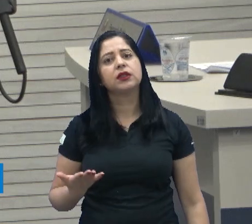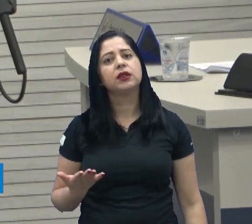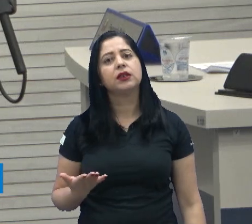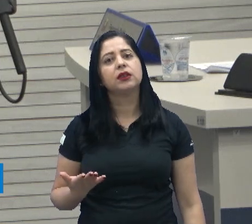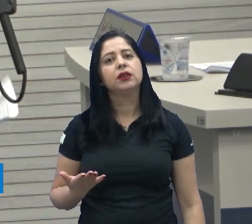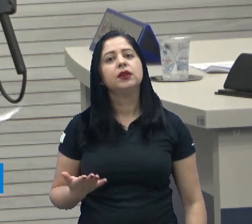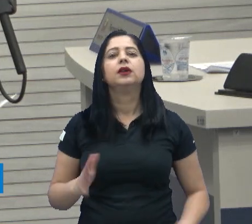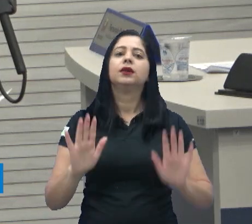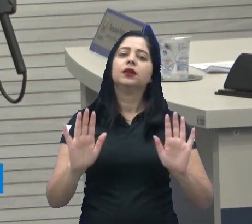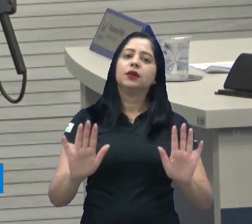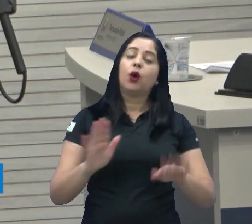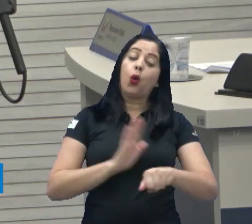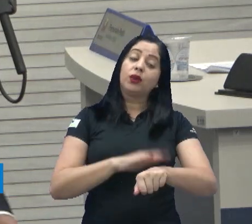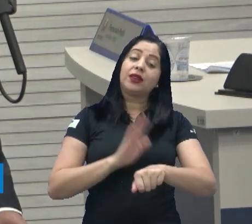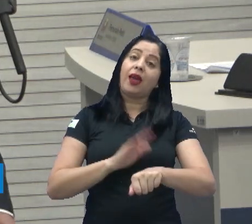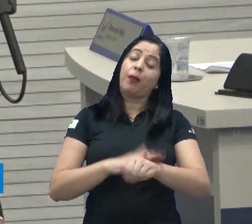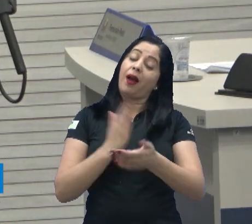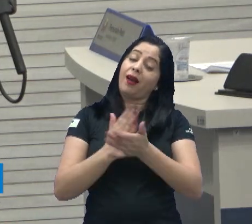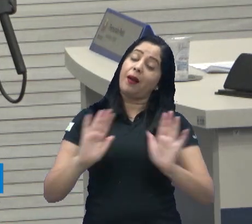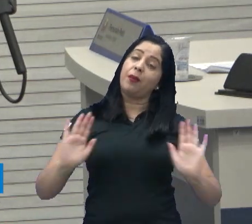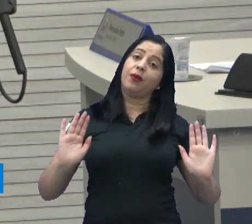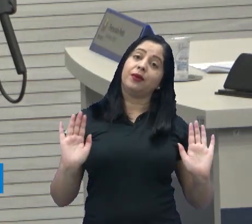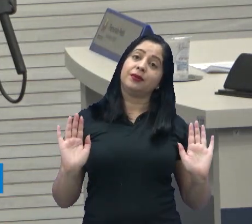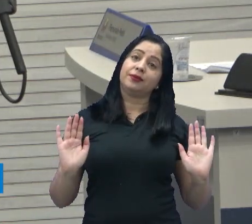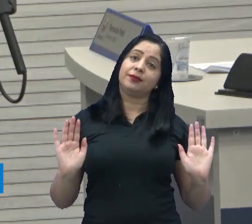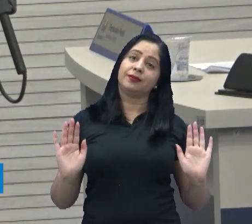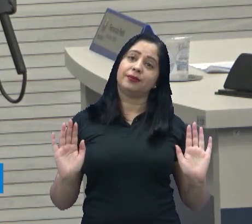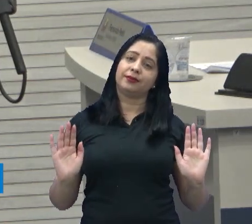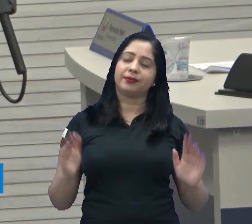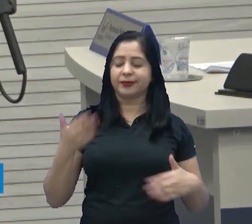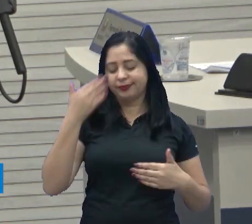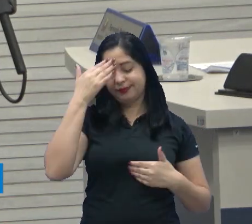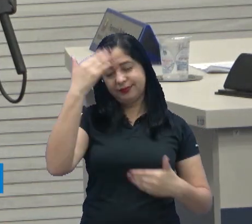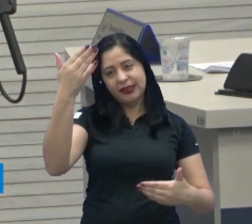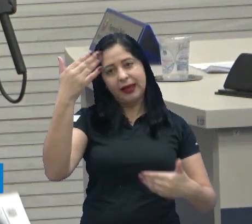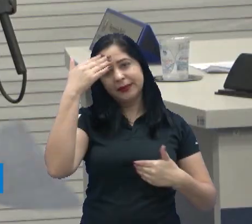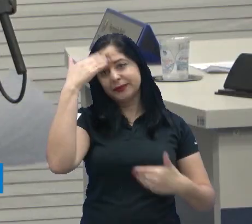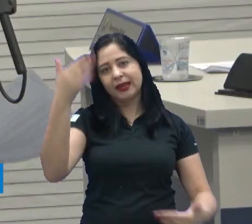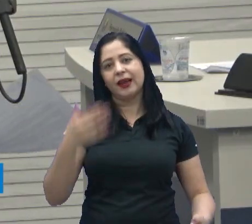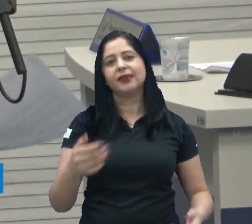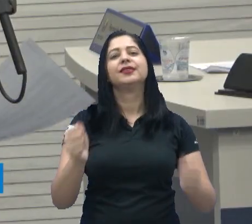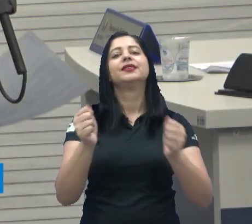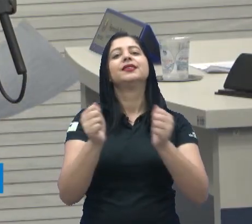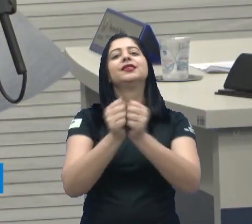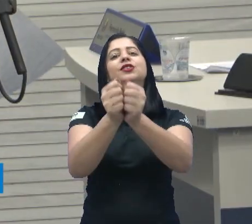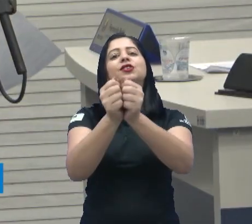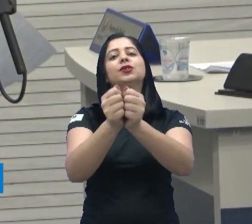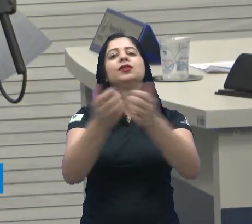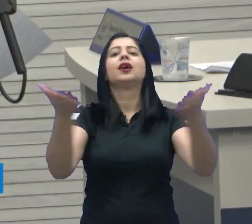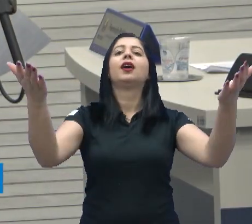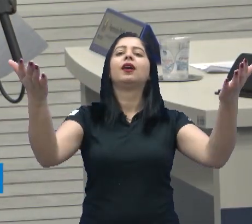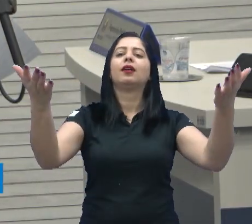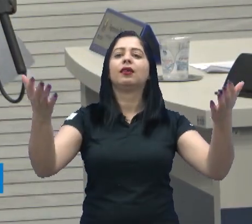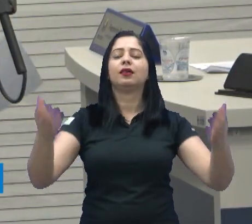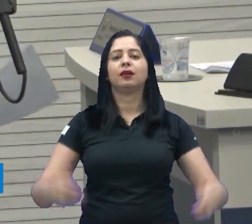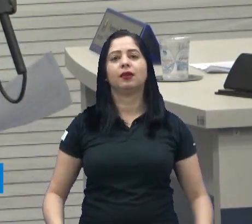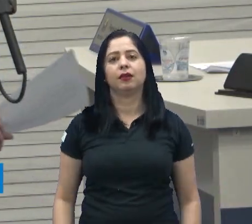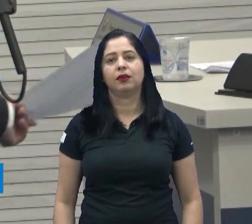Vereador, No aniversário lá do já BAEP. falou 1 minuto e meio, por favor. Valeu, É presidente. 1 minuto. Obrigado. Obrigado. Tamo junto. Pô, libera aí minhas coisas, pô.